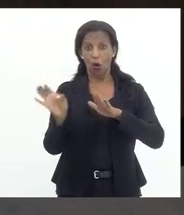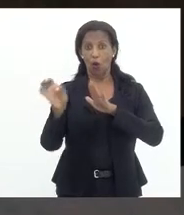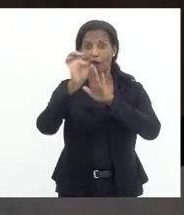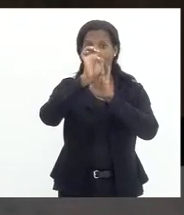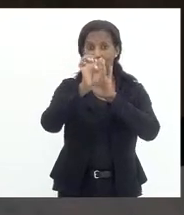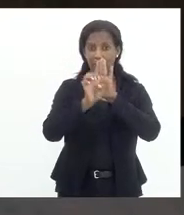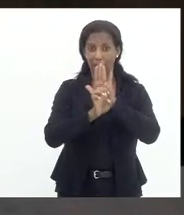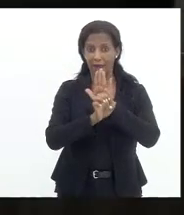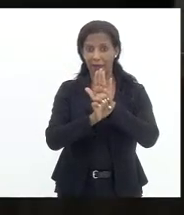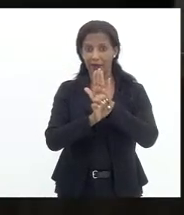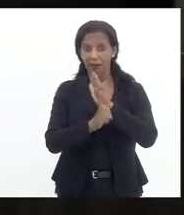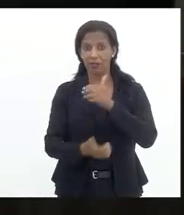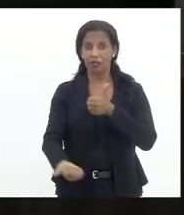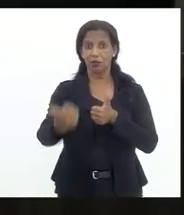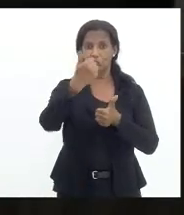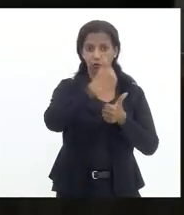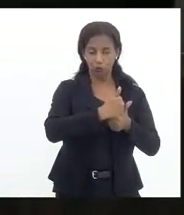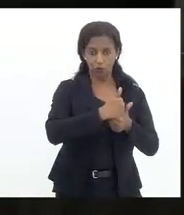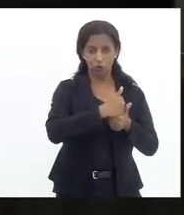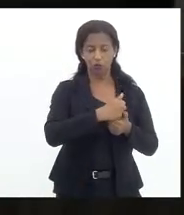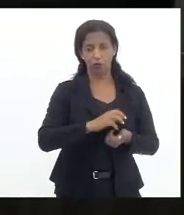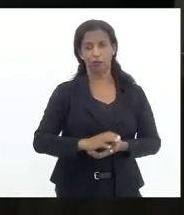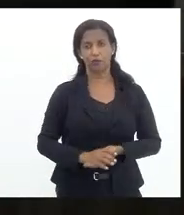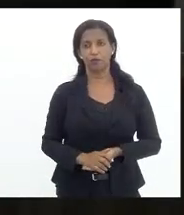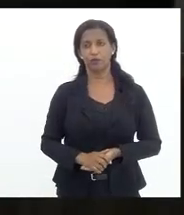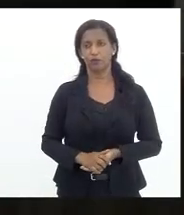por substitutivo.